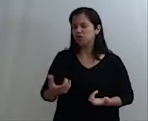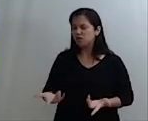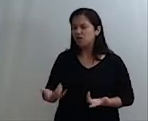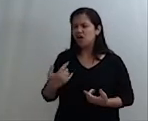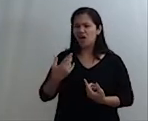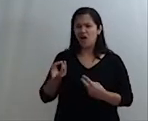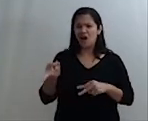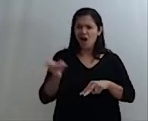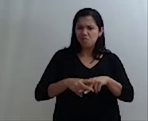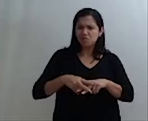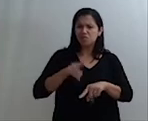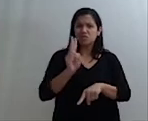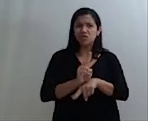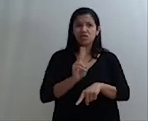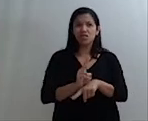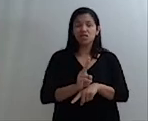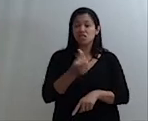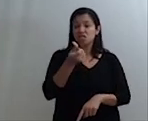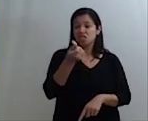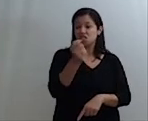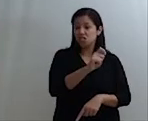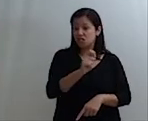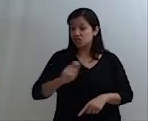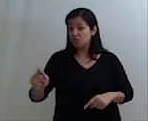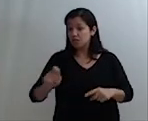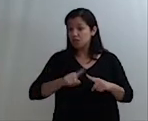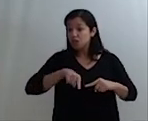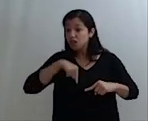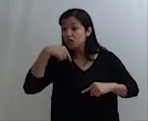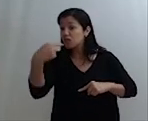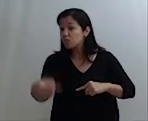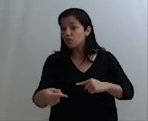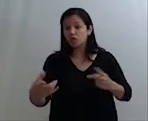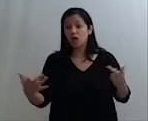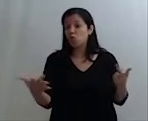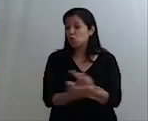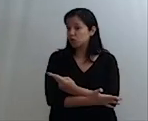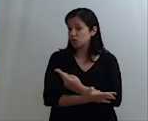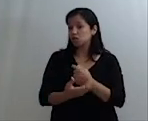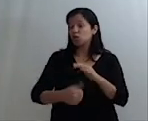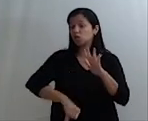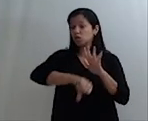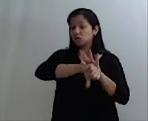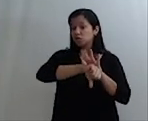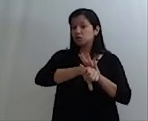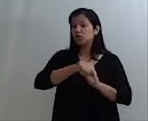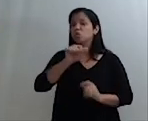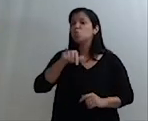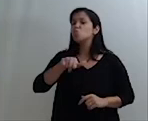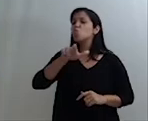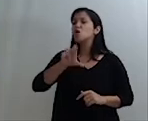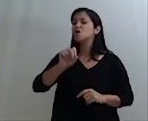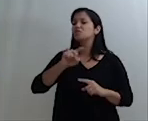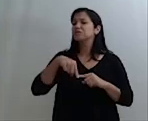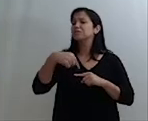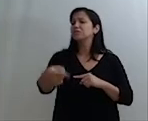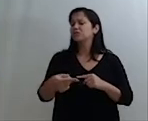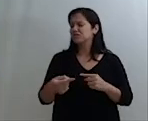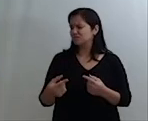torno de 6 meses após o cometimento do crime isso já há mais de um ano não existe